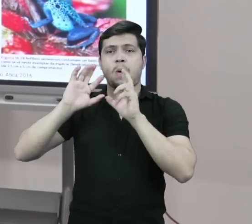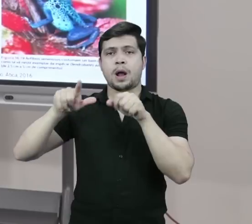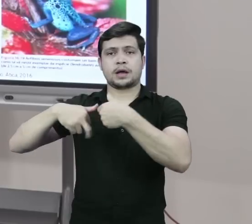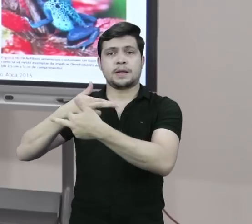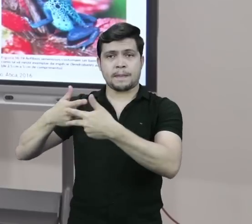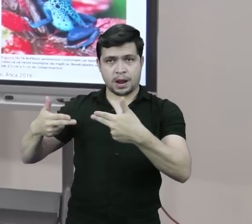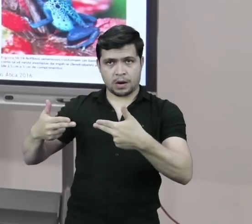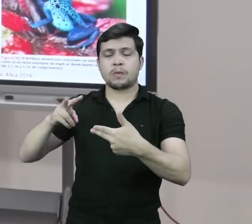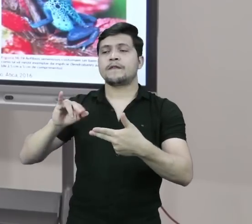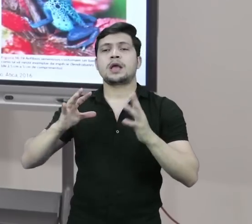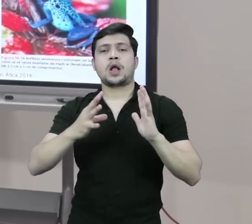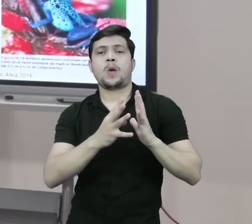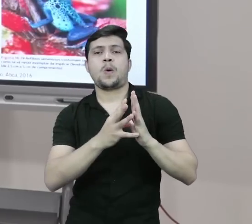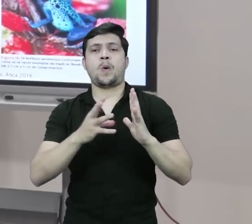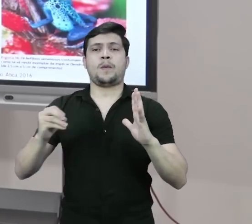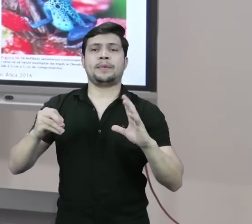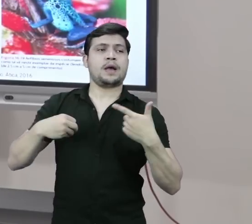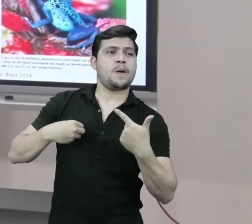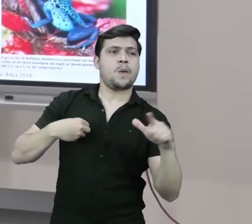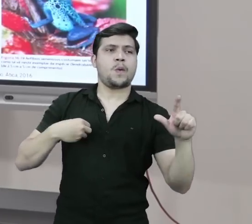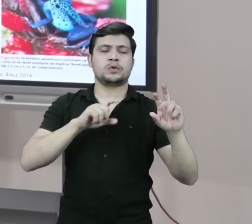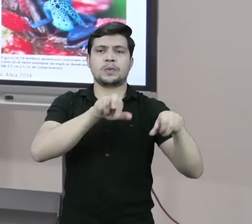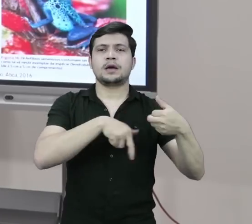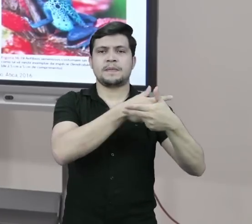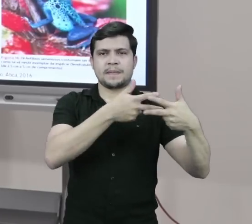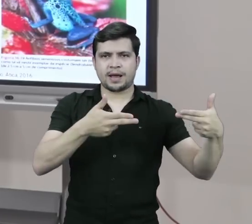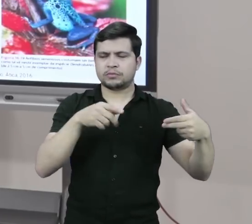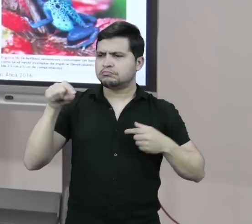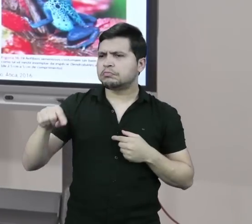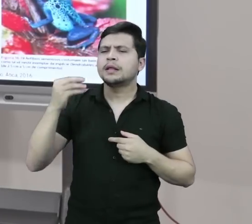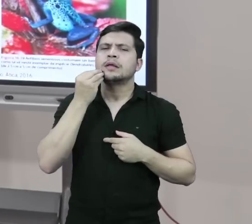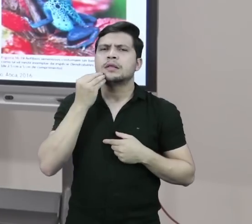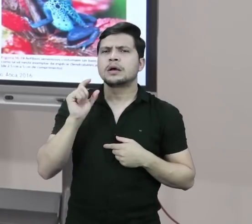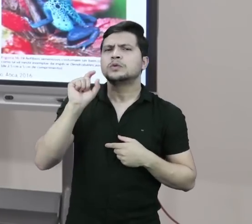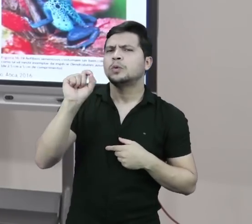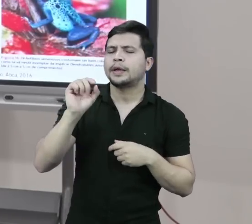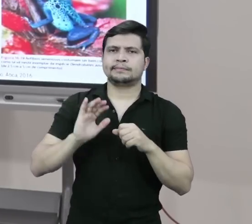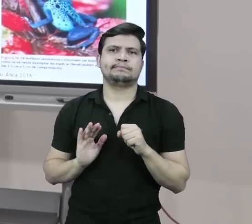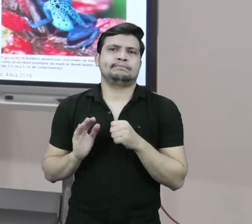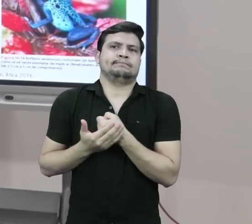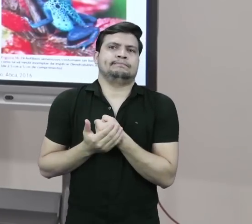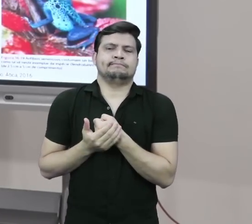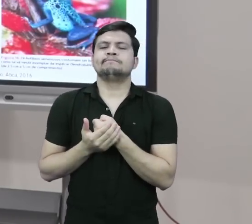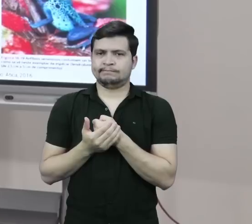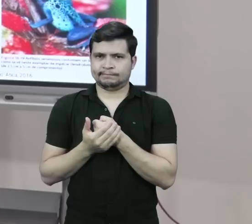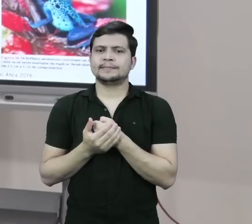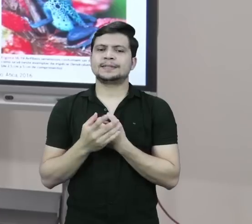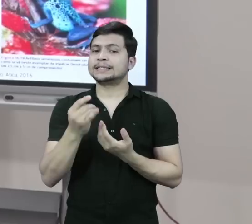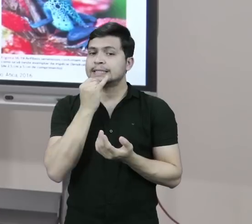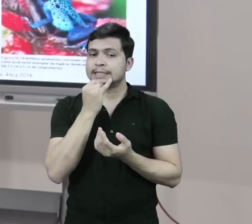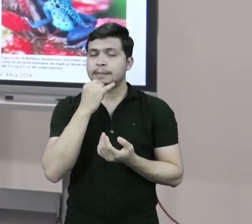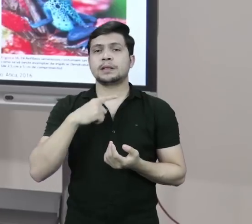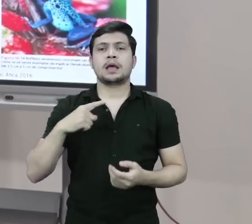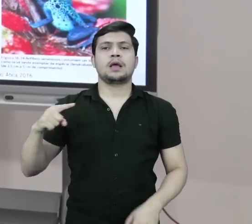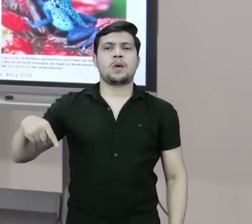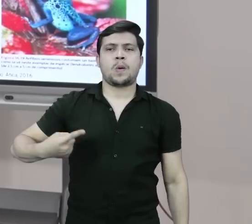outro animal para fugir dos predadores. O exemplo mais clássico, mais conhecido, é o exemplo da falsa